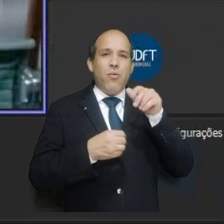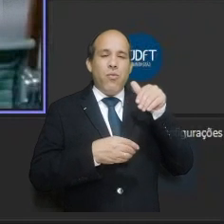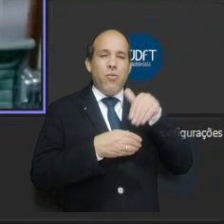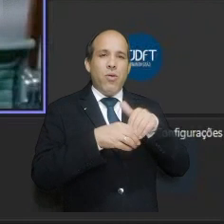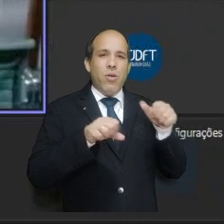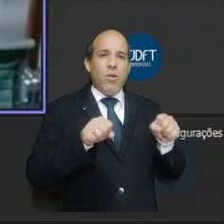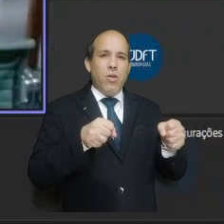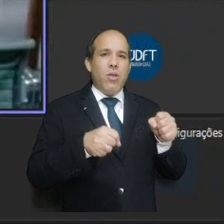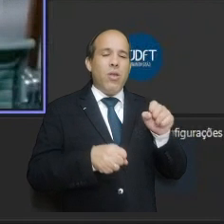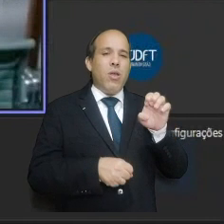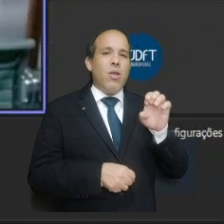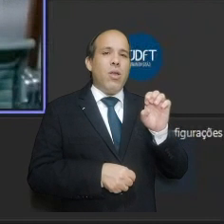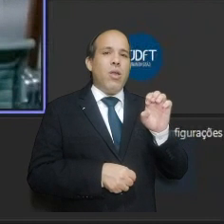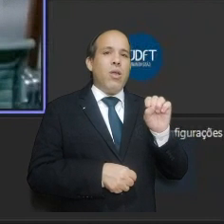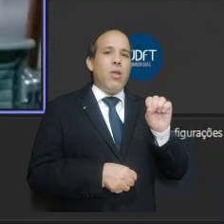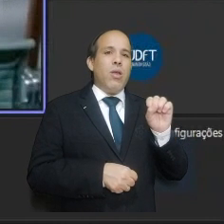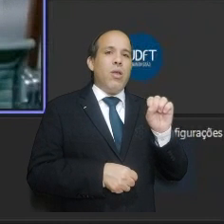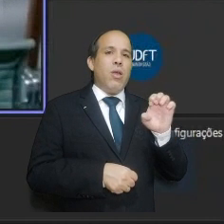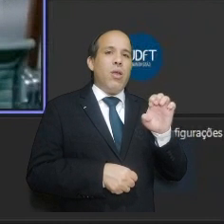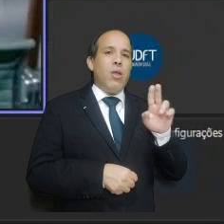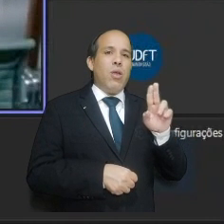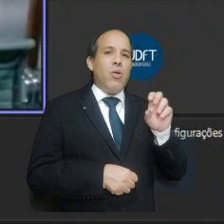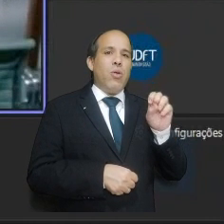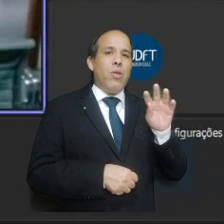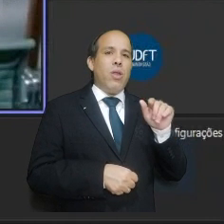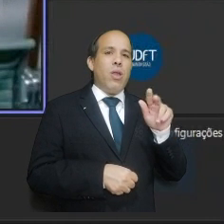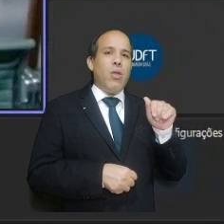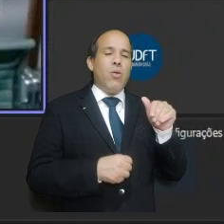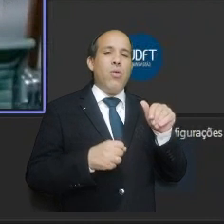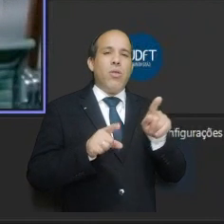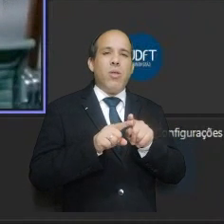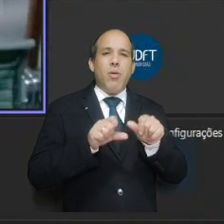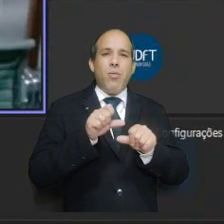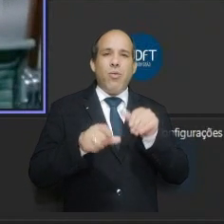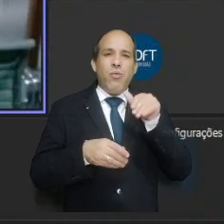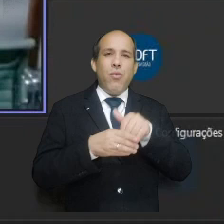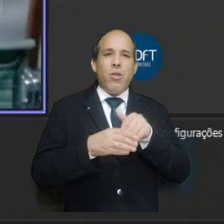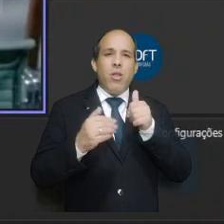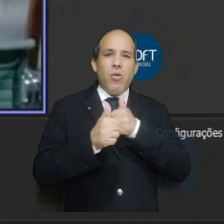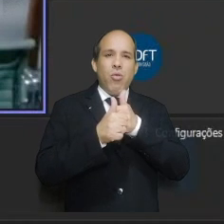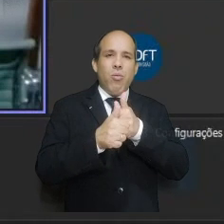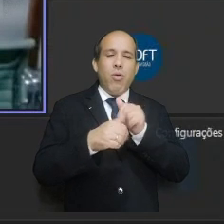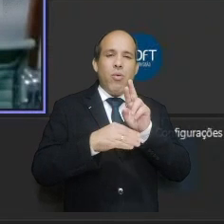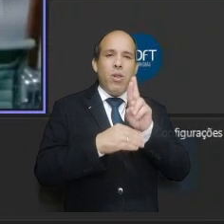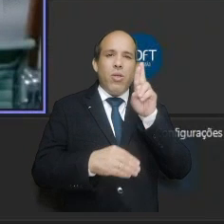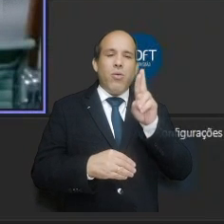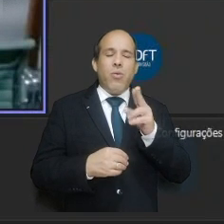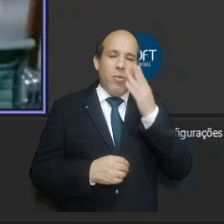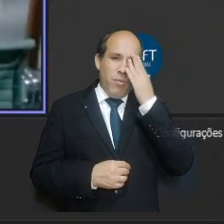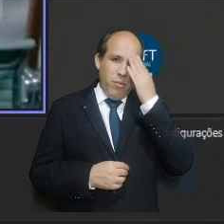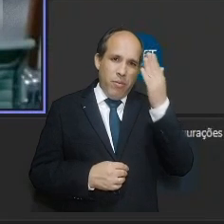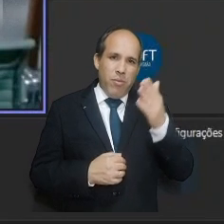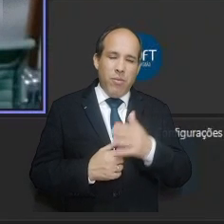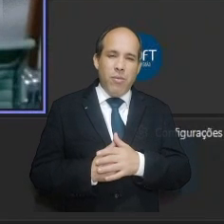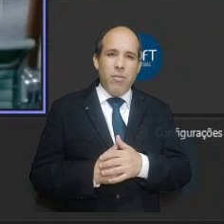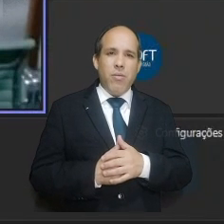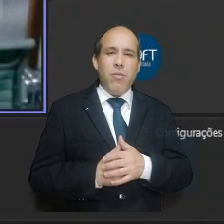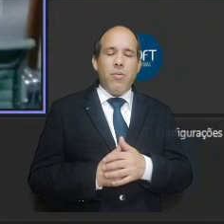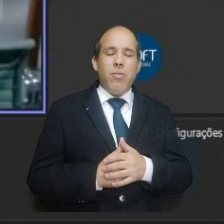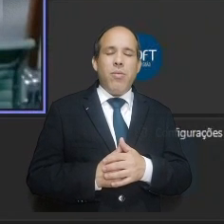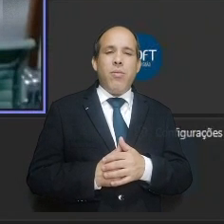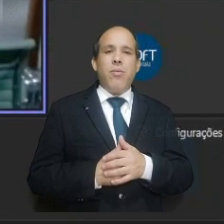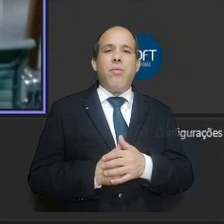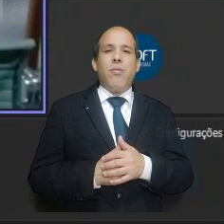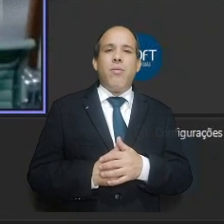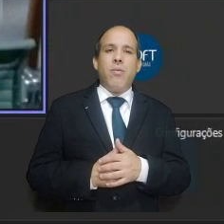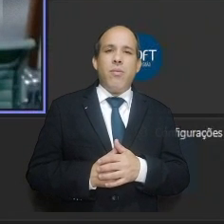o desembargador Eustáquio, desembargador de aulas. Pela sequência, desembargador Eustáquio, como vota, por gentileza? Senhor presidente, também mudo meu voto para acompanhar. Agradeço Vossa